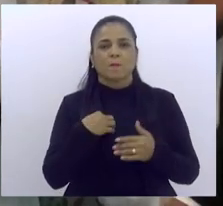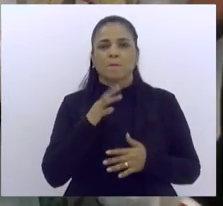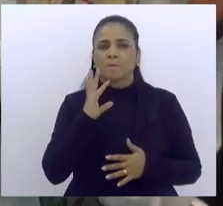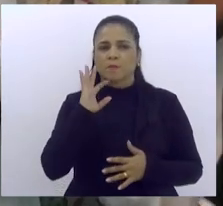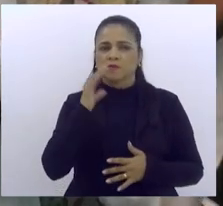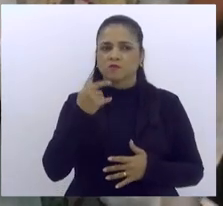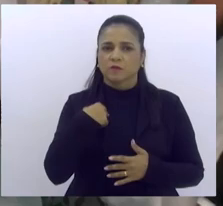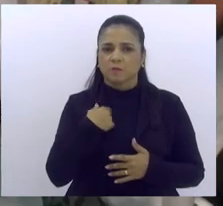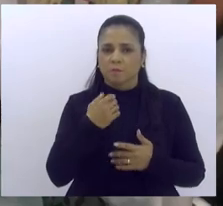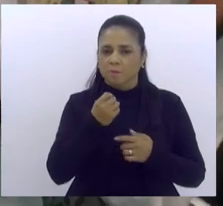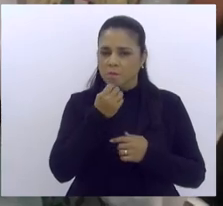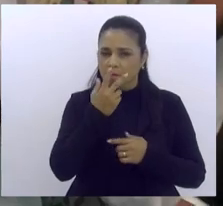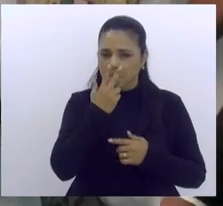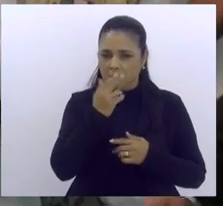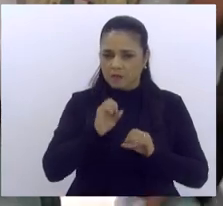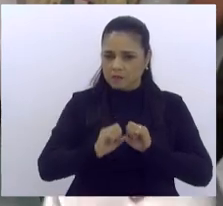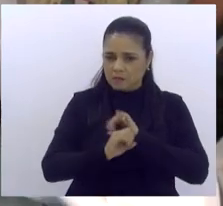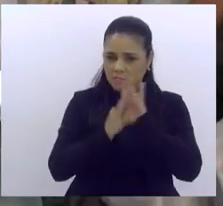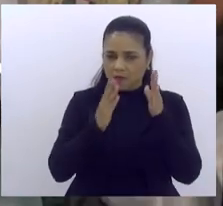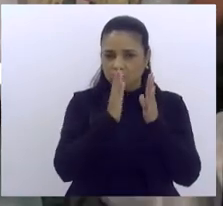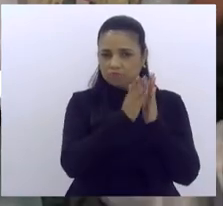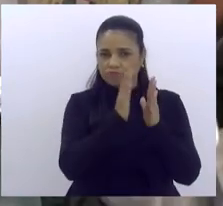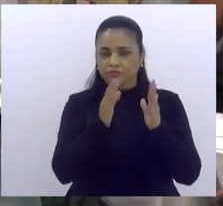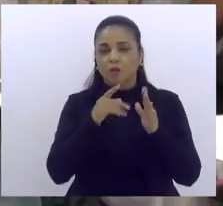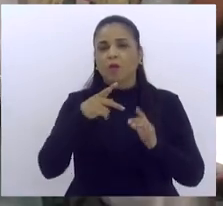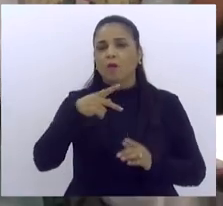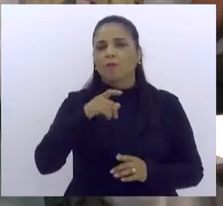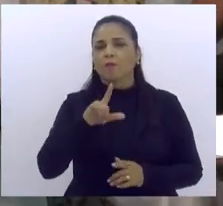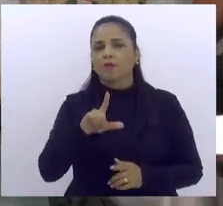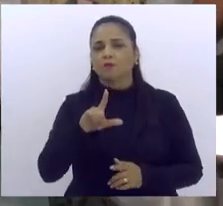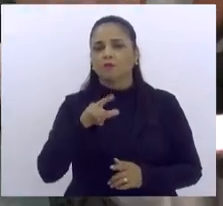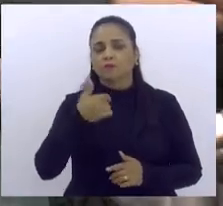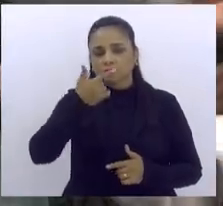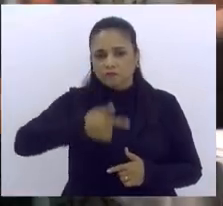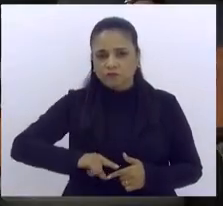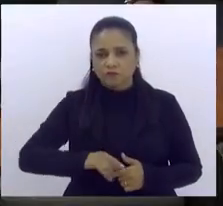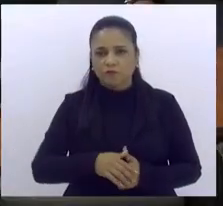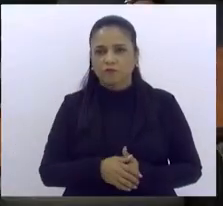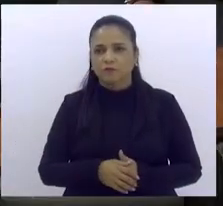clara. Então, se Vossa Excelência puder chamar os trabalhos à ordem. Qual é o projeto? E cantar novamente.